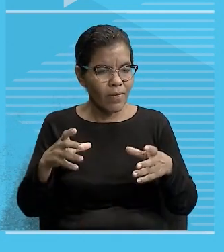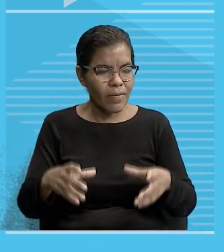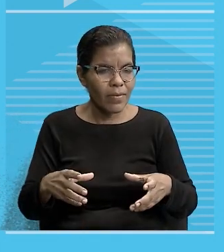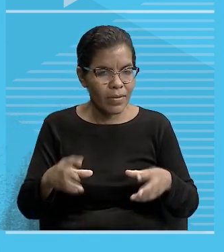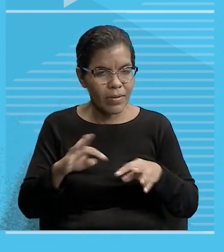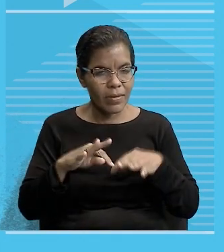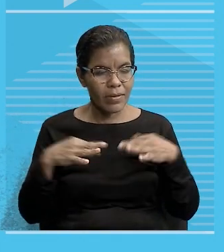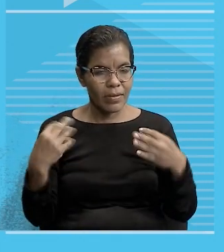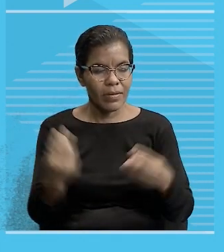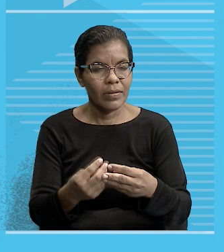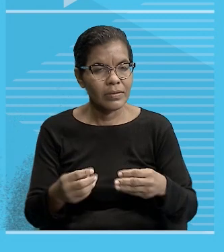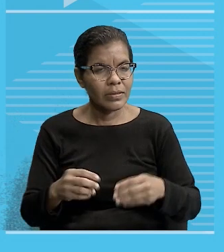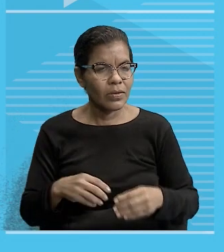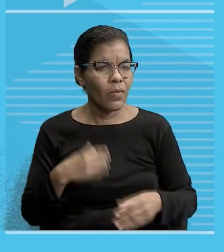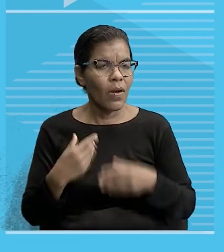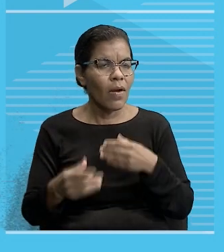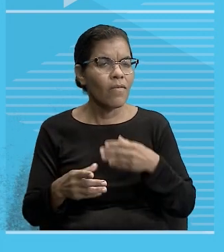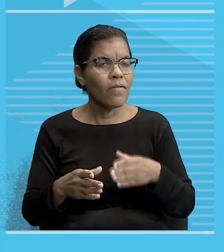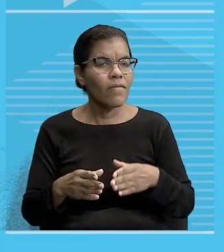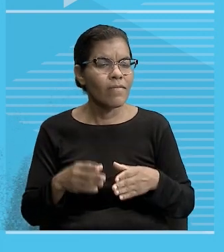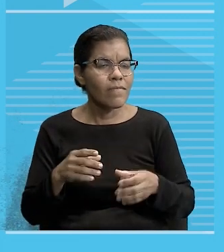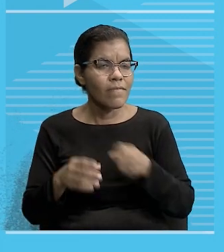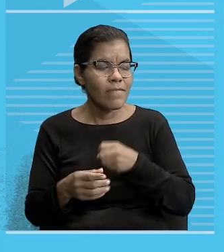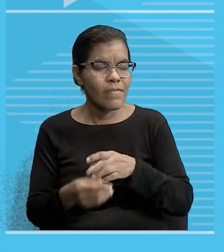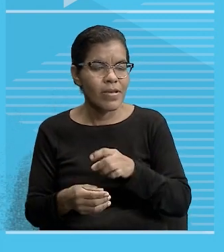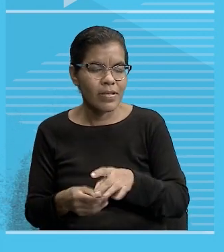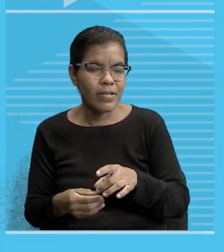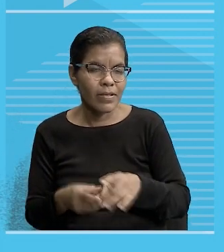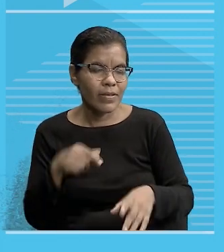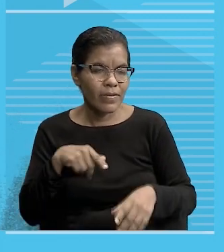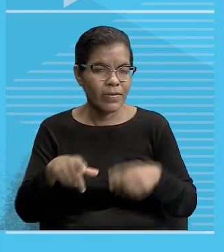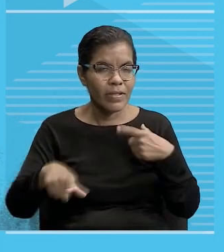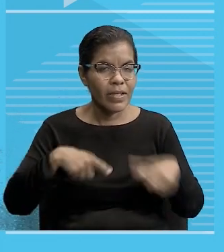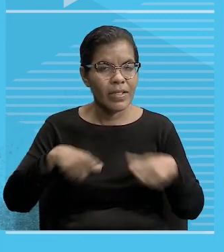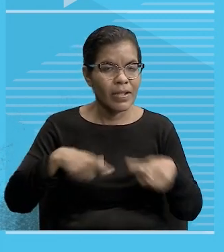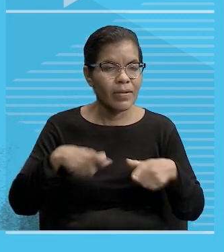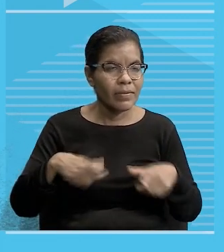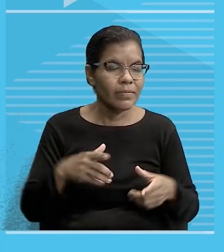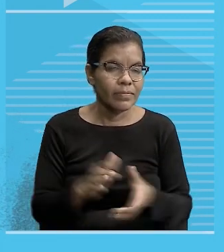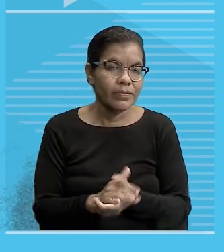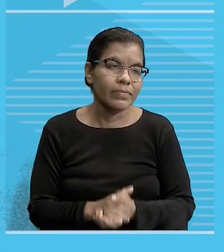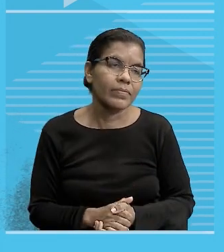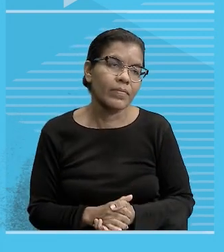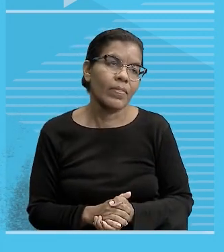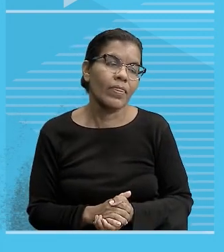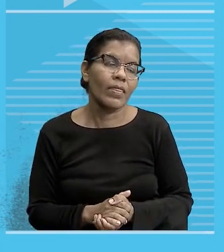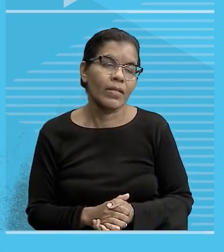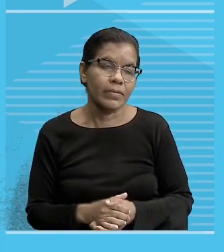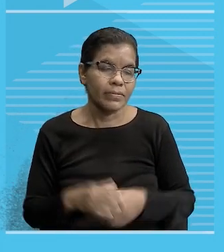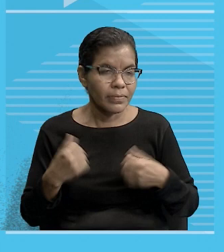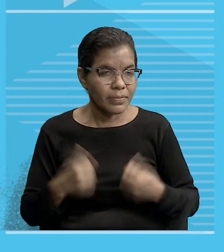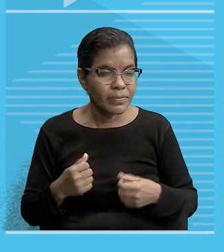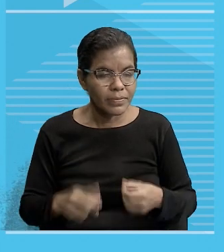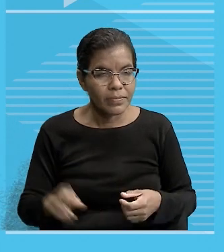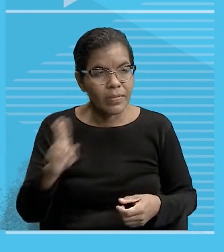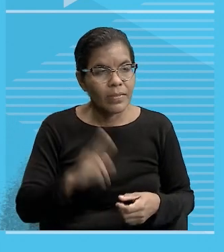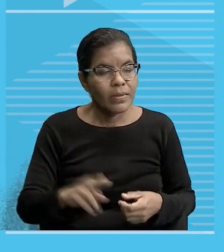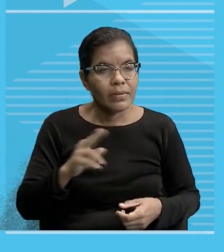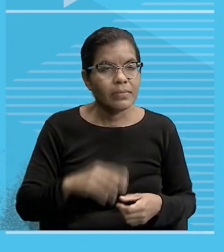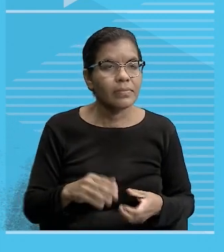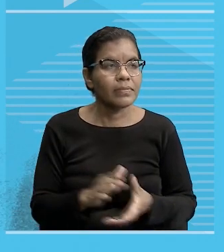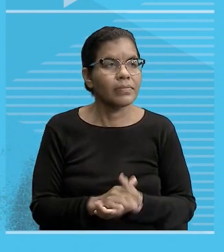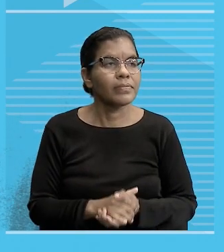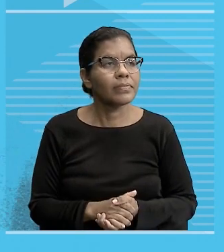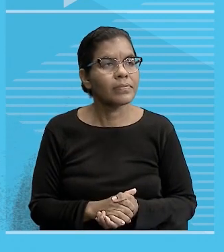seja qual venda for que vocês trabalham vocês têm que utilizar o